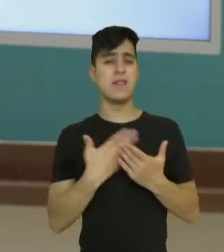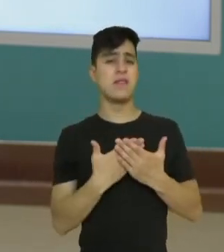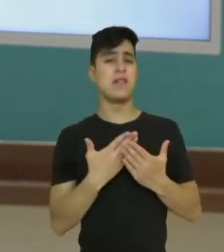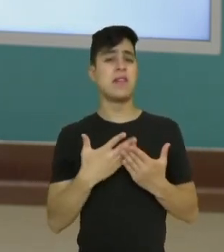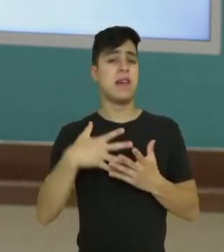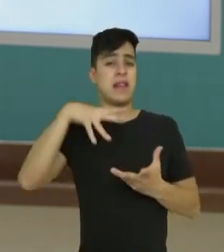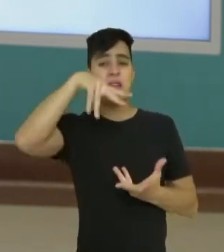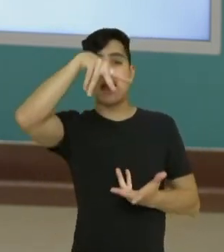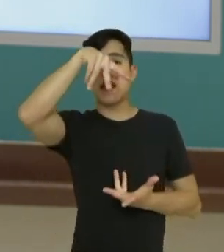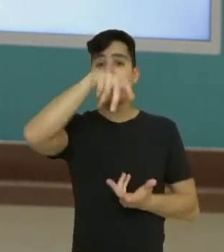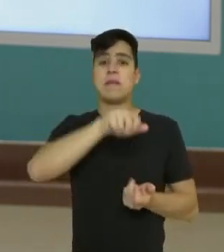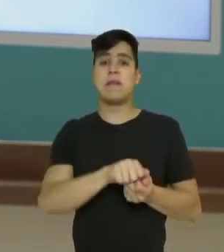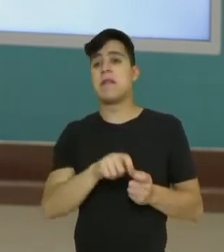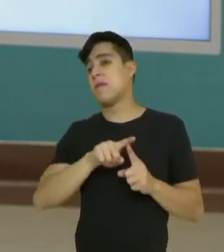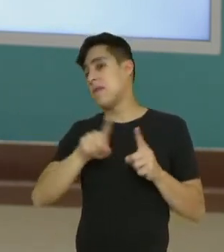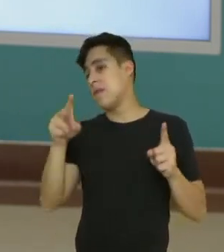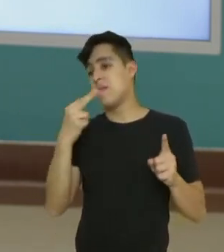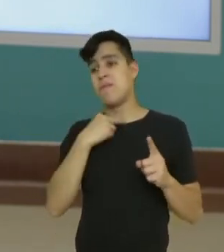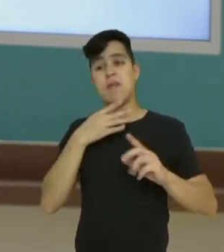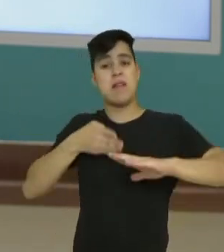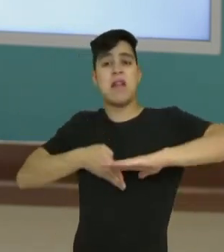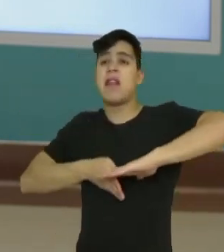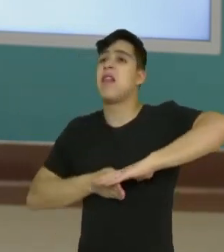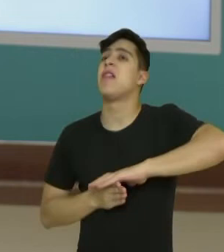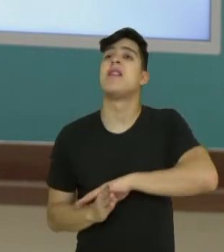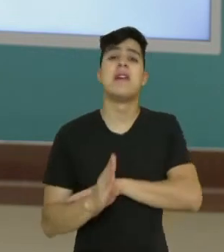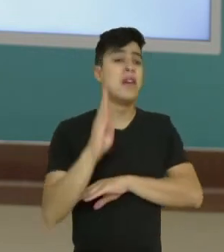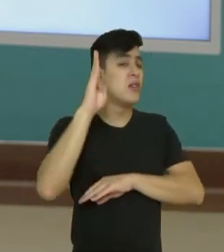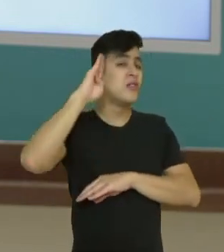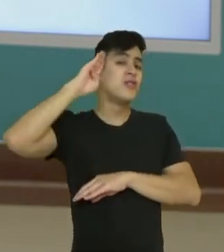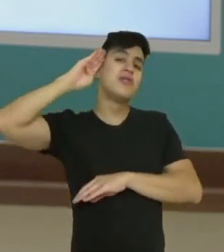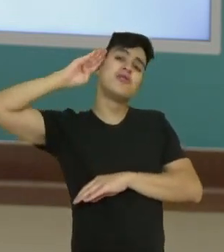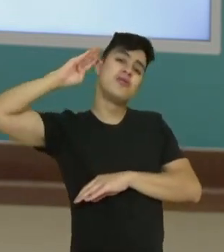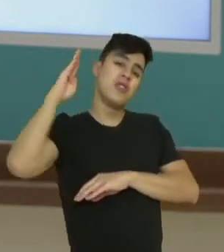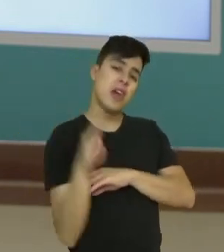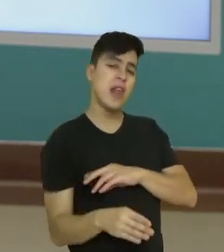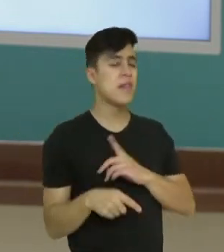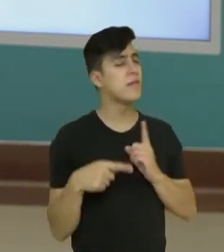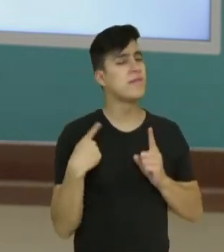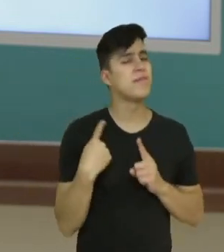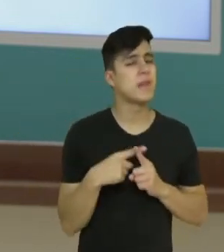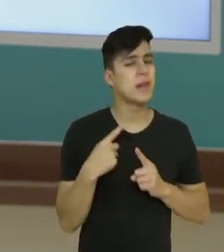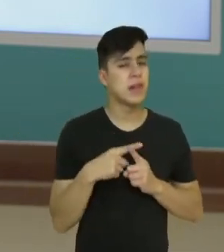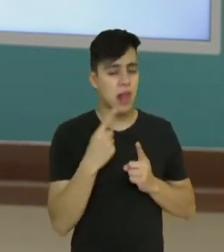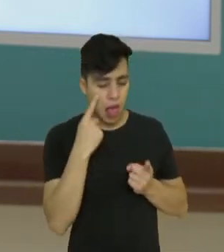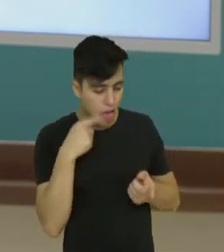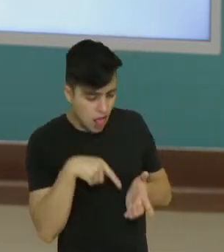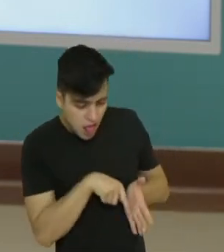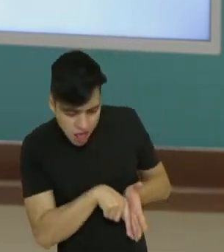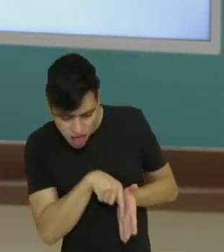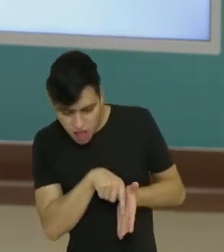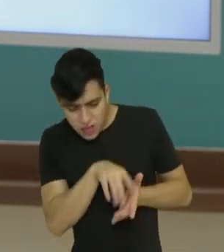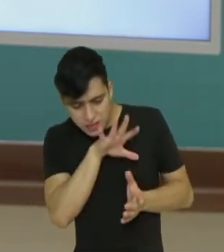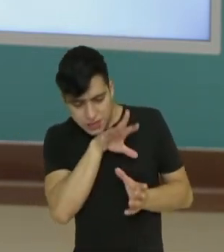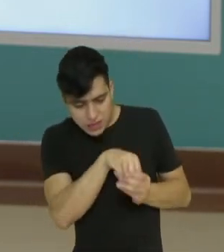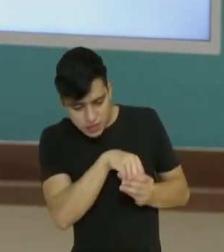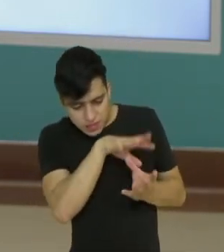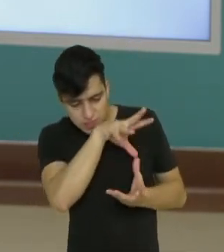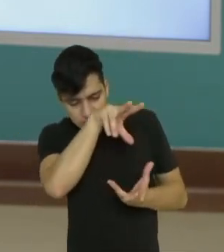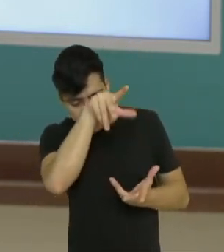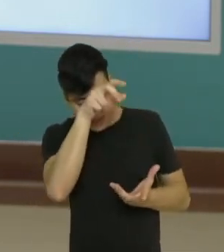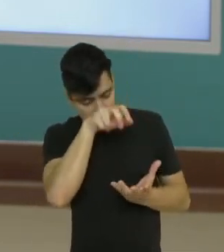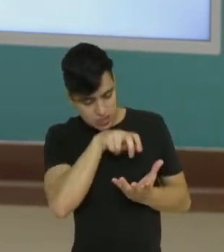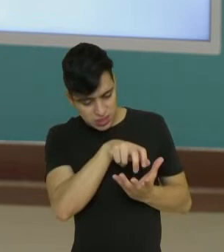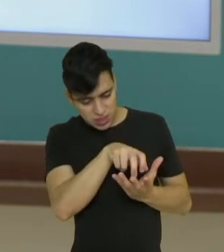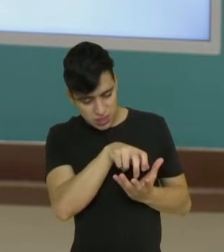não diretamente. Por que eu não posso ir lá fazer uma pesquisa no interior da Terra